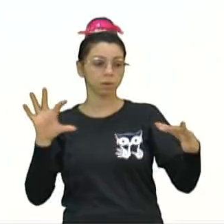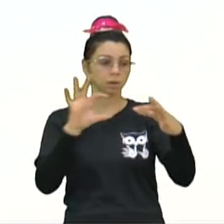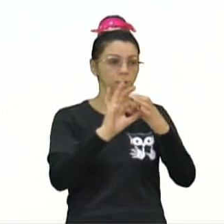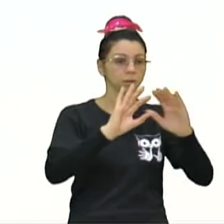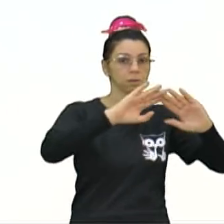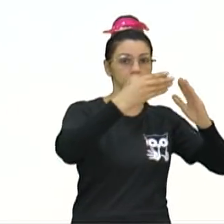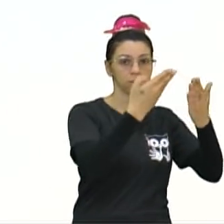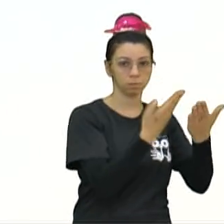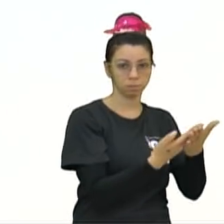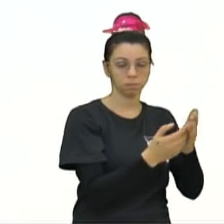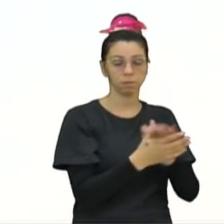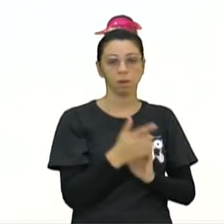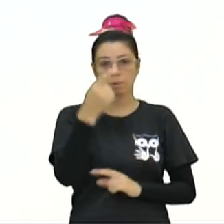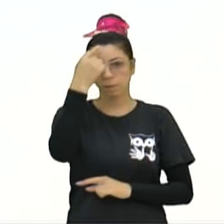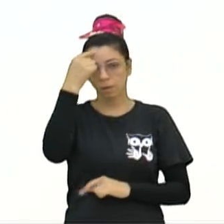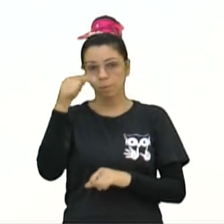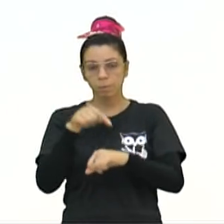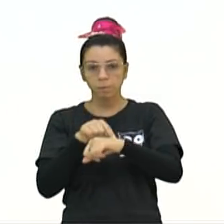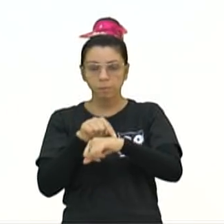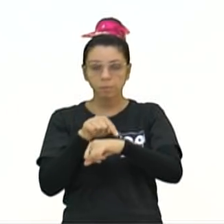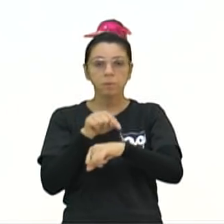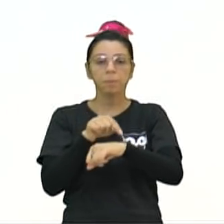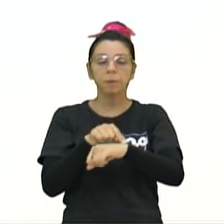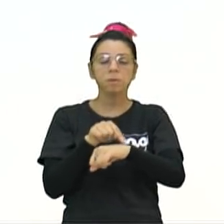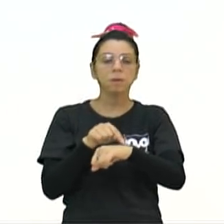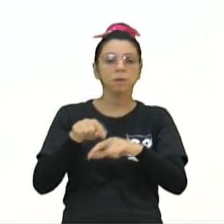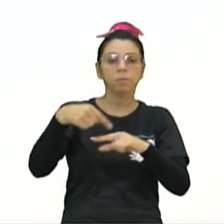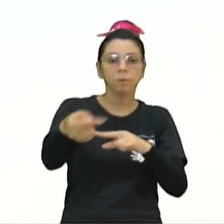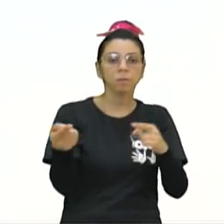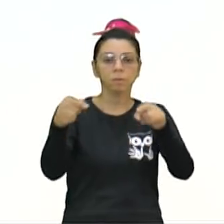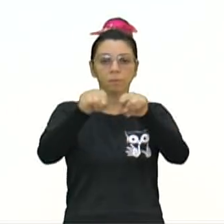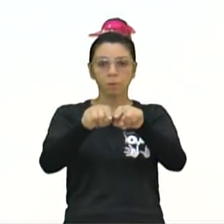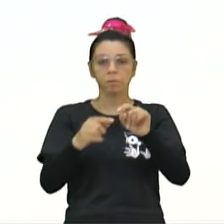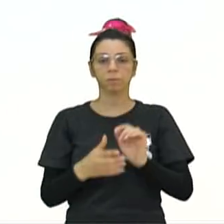vocês pensarem aí a alternativa correta.